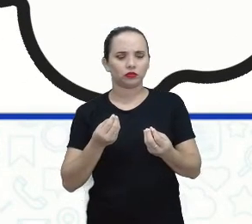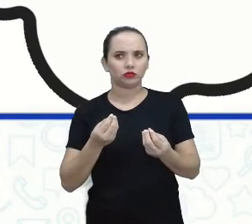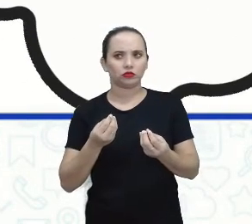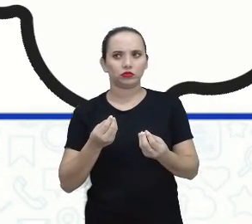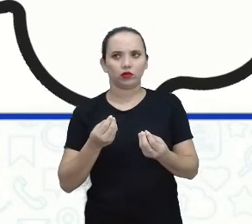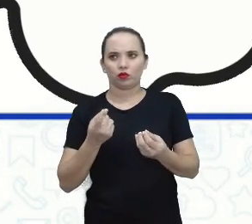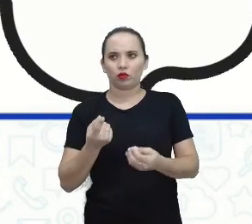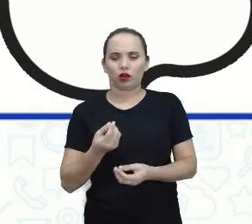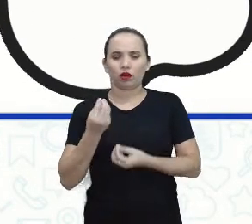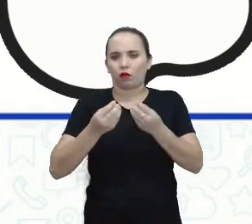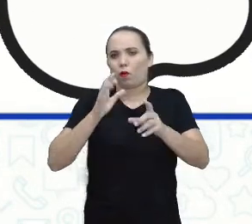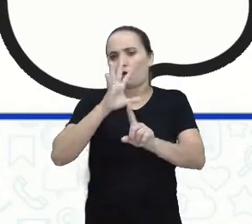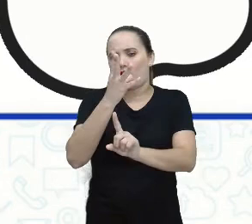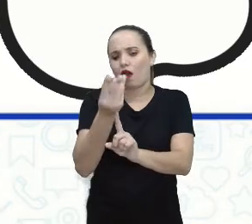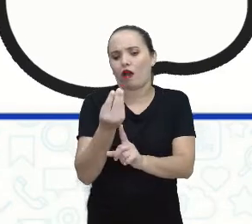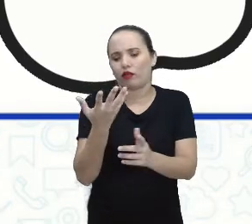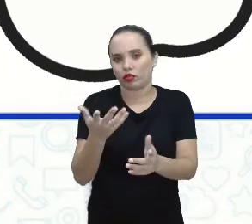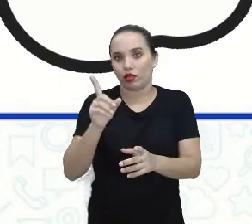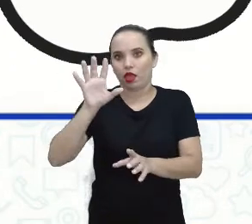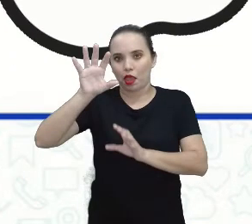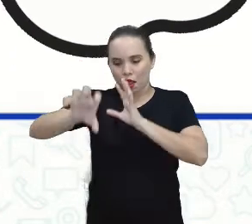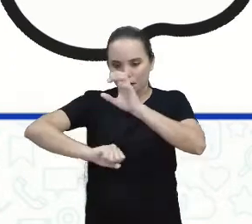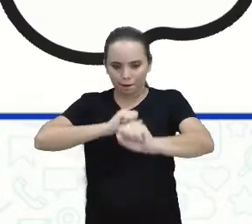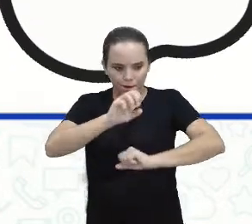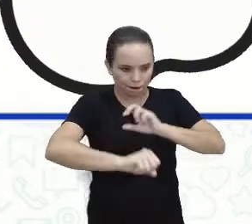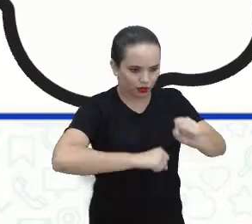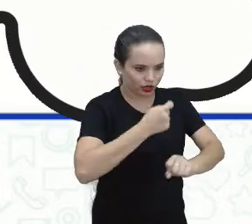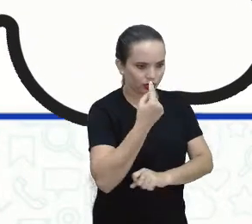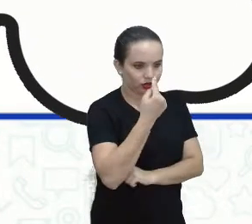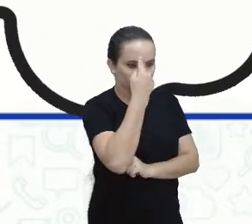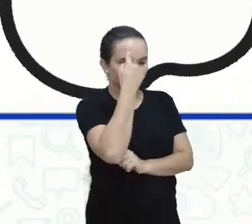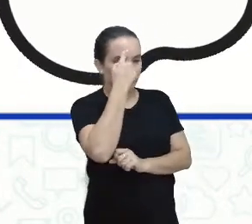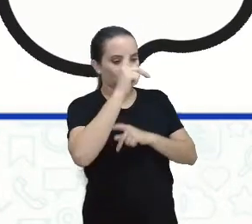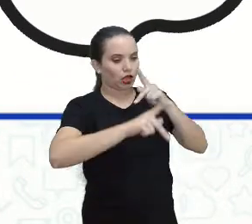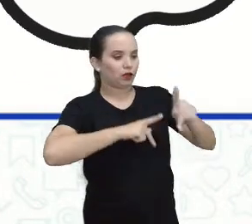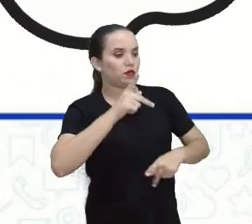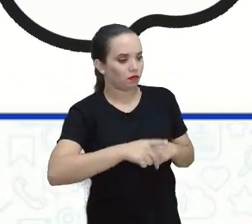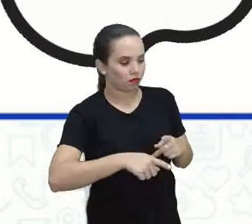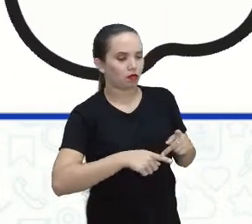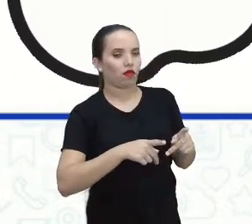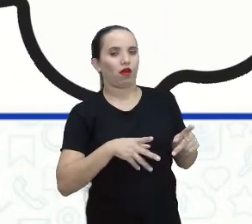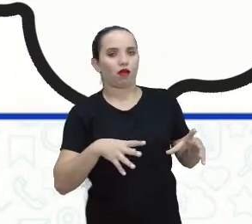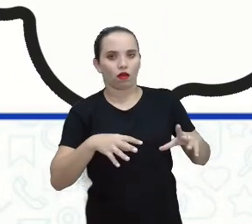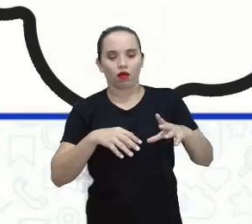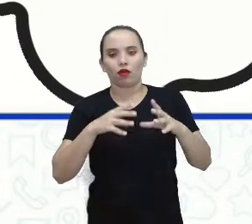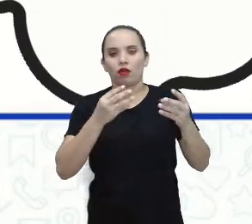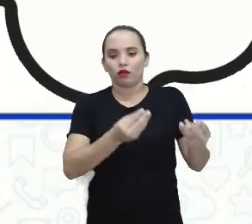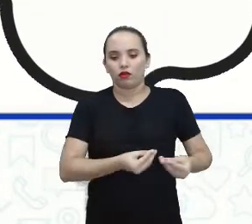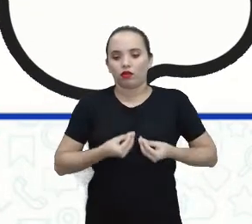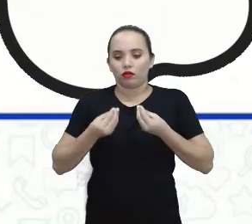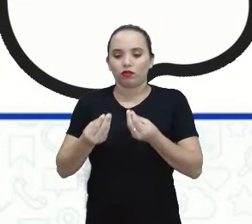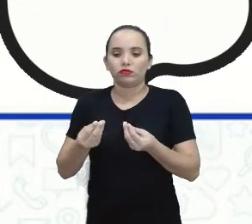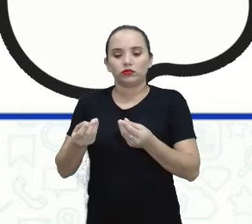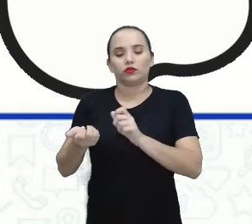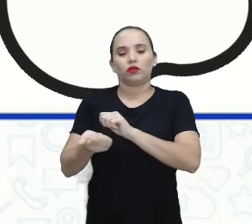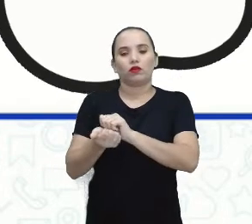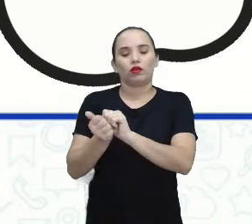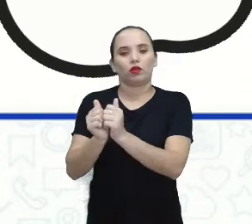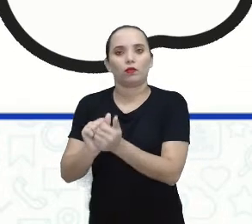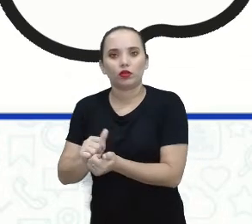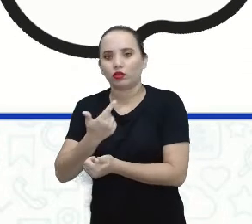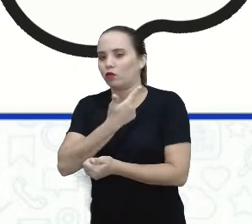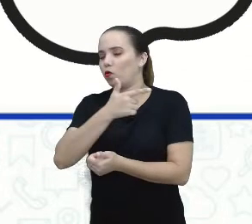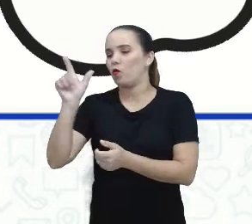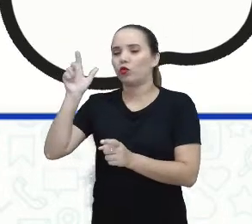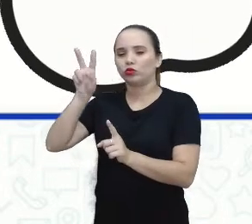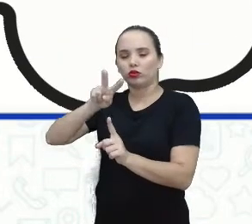armorial? Era pegar as ideias do popular, do romanceiro, e trazer para uma outra